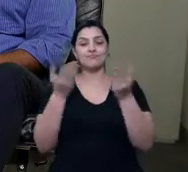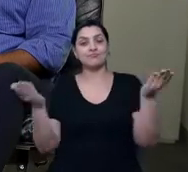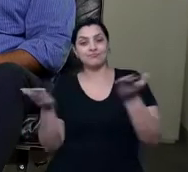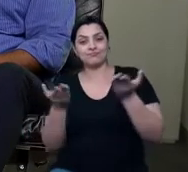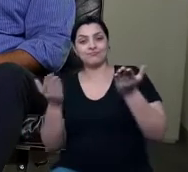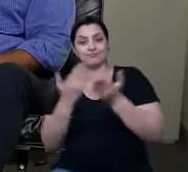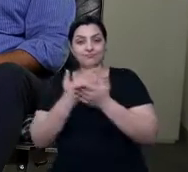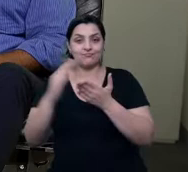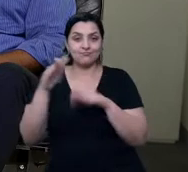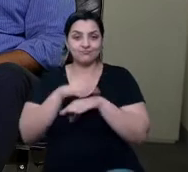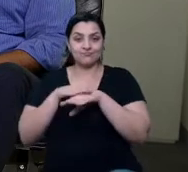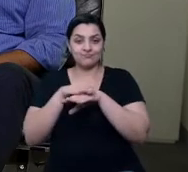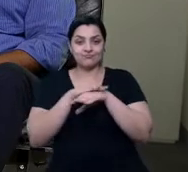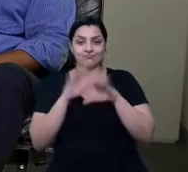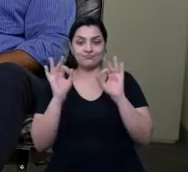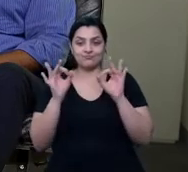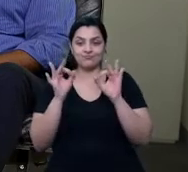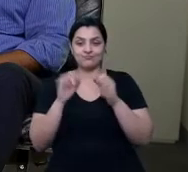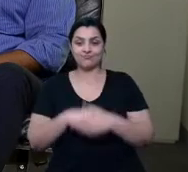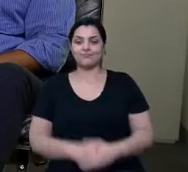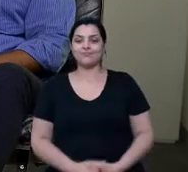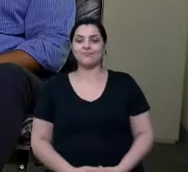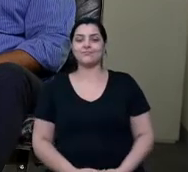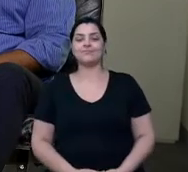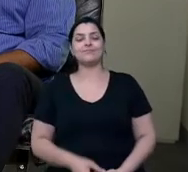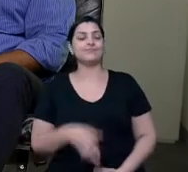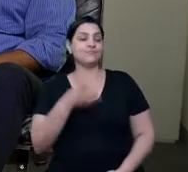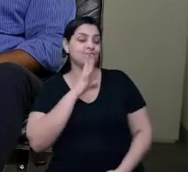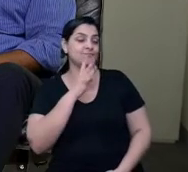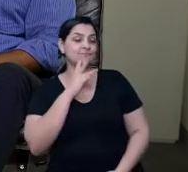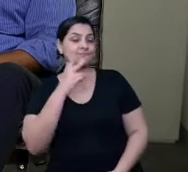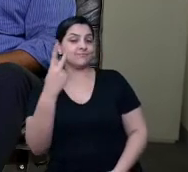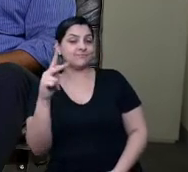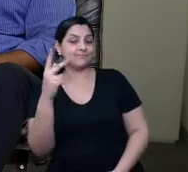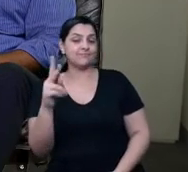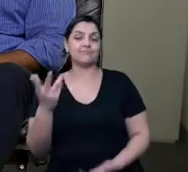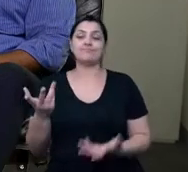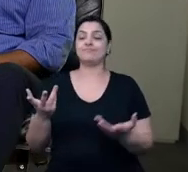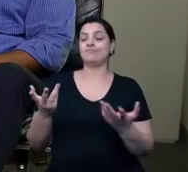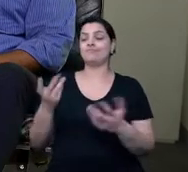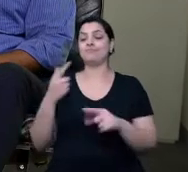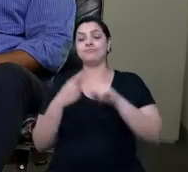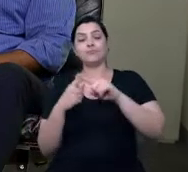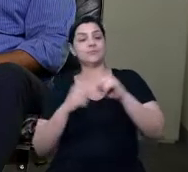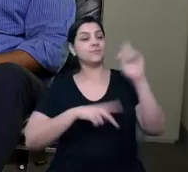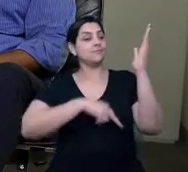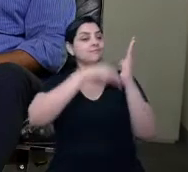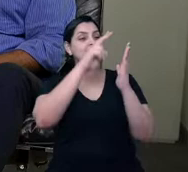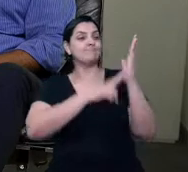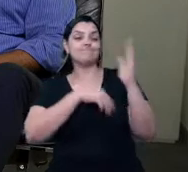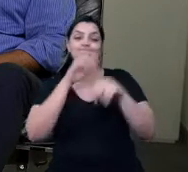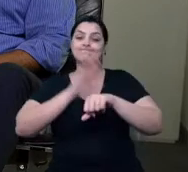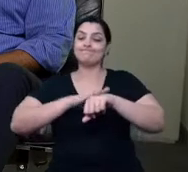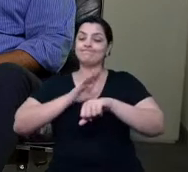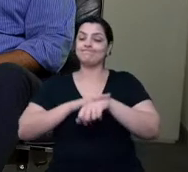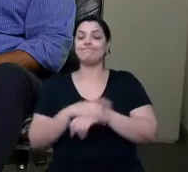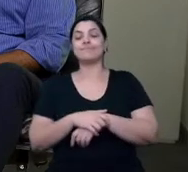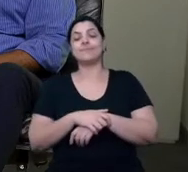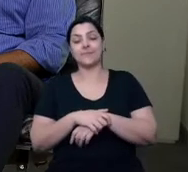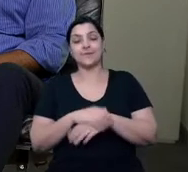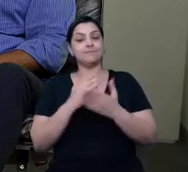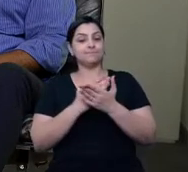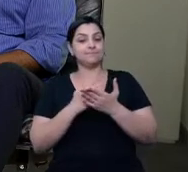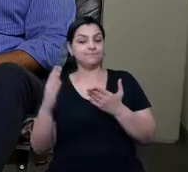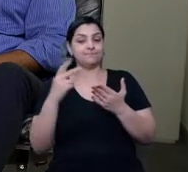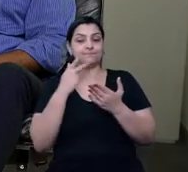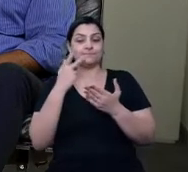né, conhecer um pouquinho mais de você, do porquê das suas obras. E para começar, né, nós falamos sobre a